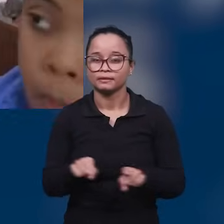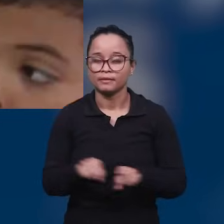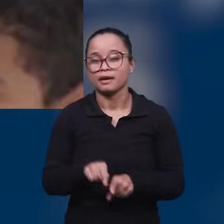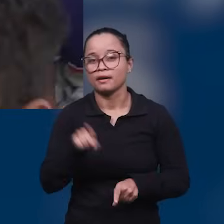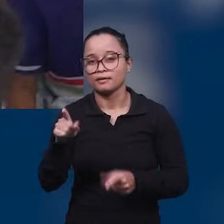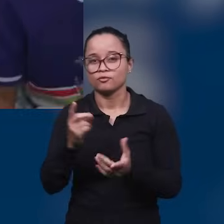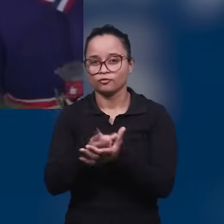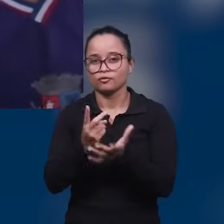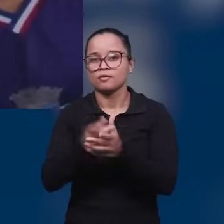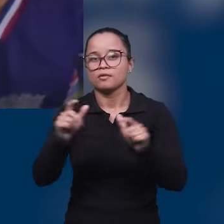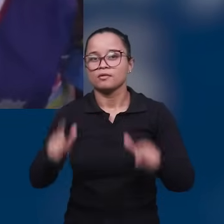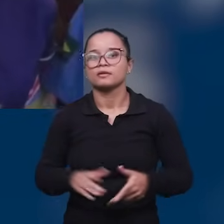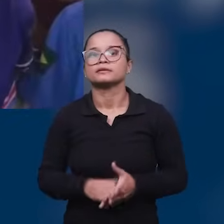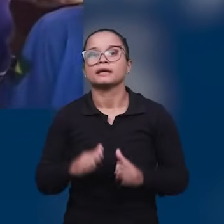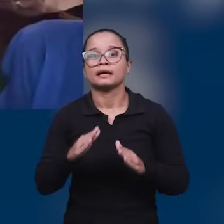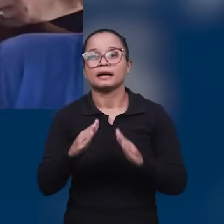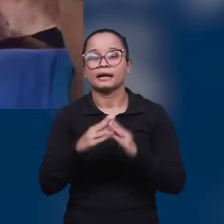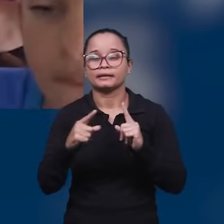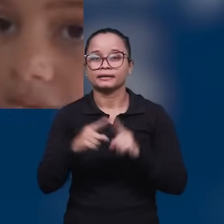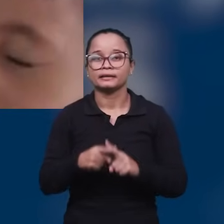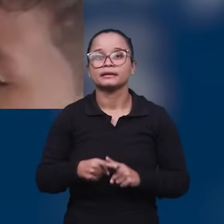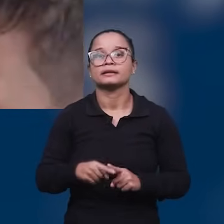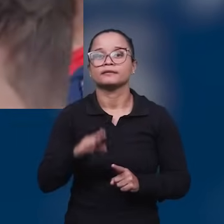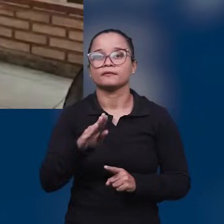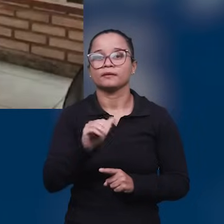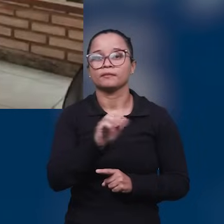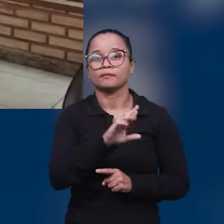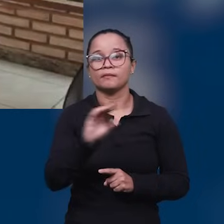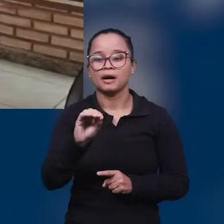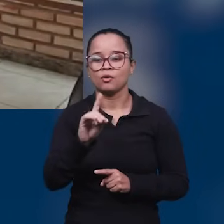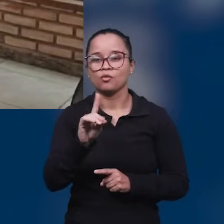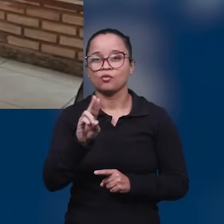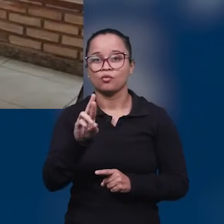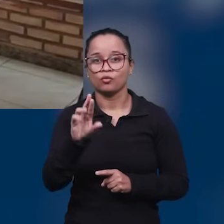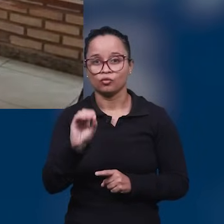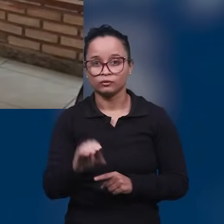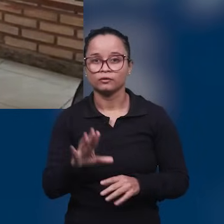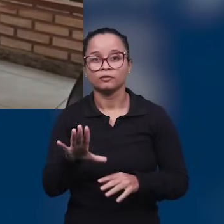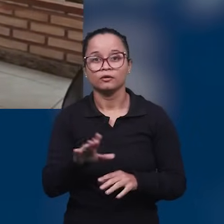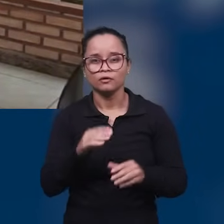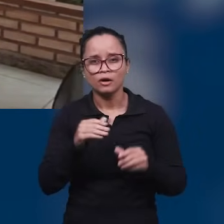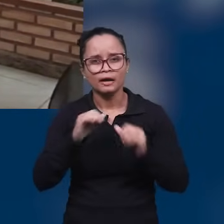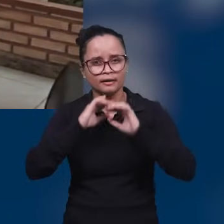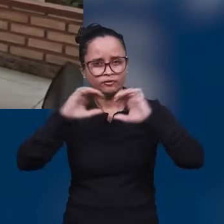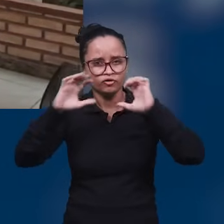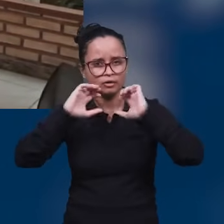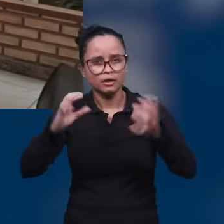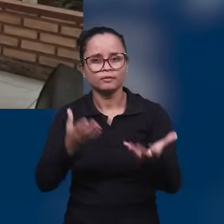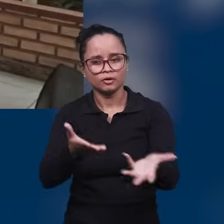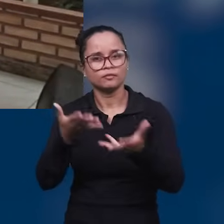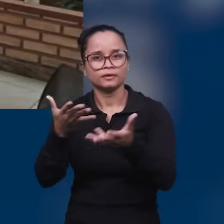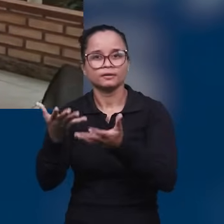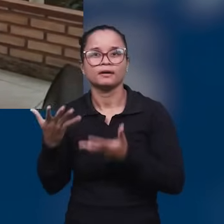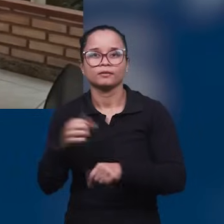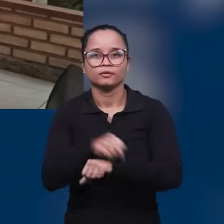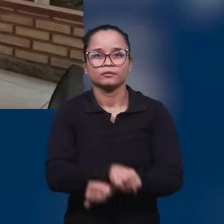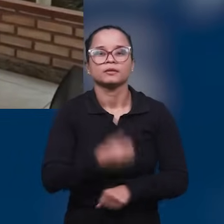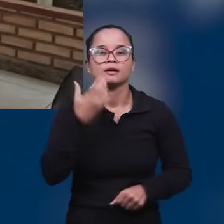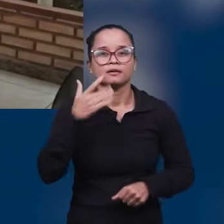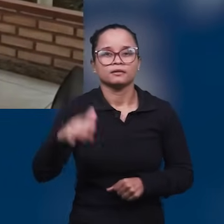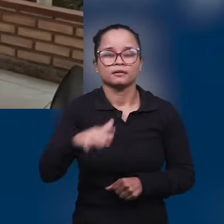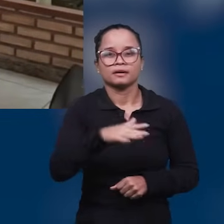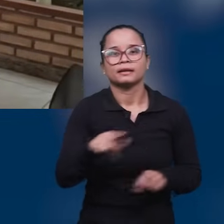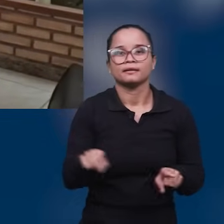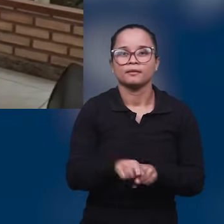igreja, mostrando o real sentido da Páscoa e apresentando o Senhor Jesus como o único caminho que nos leva à